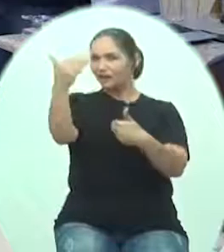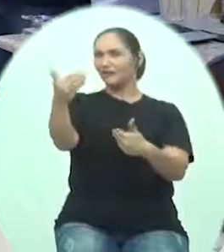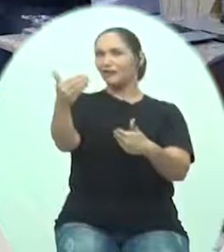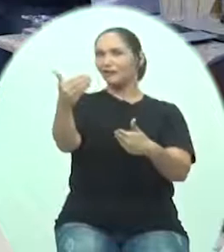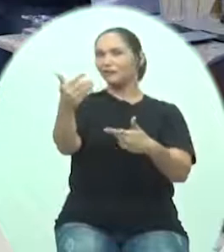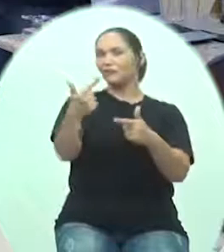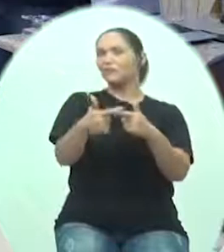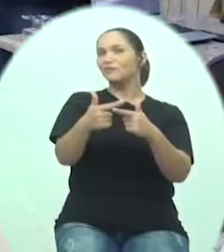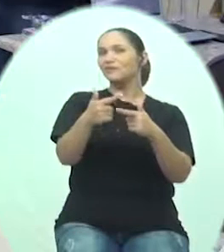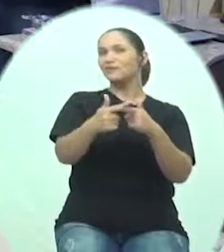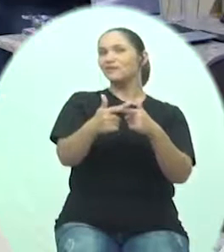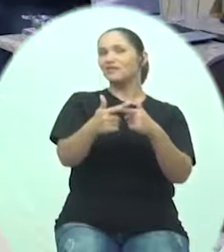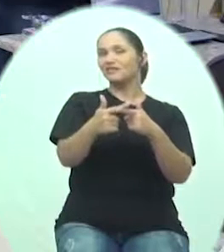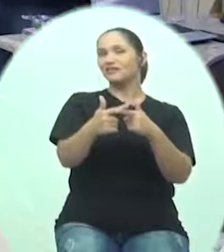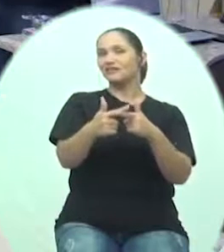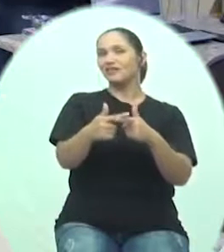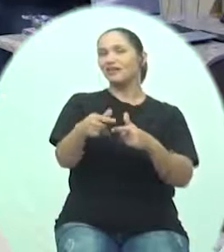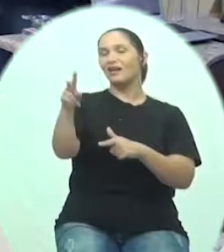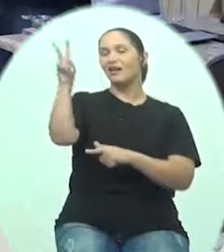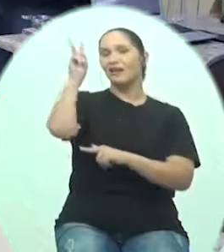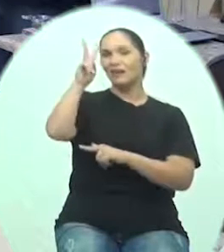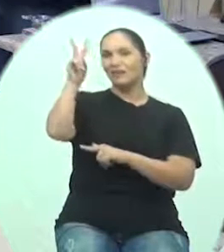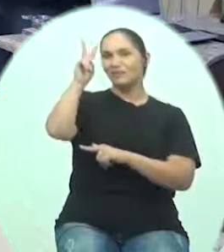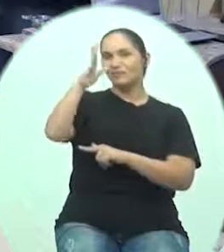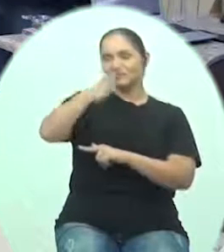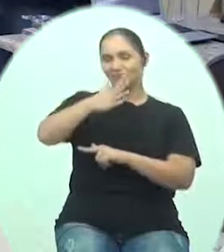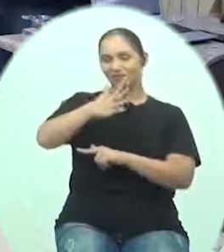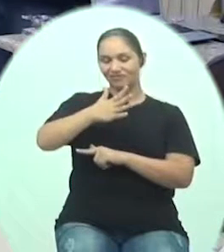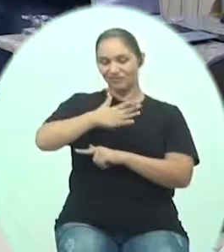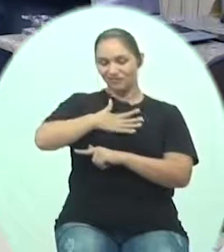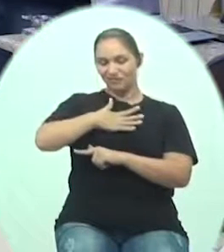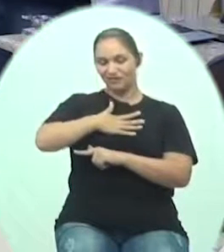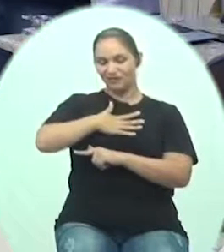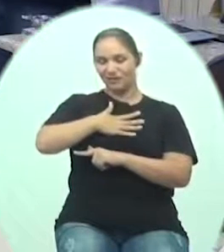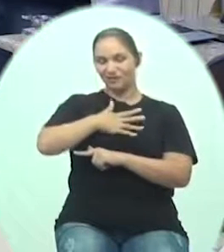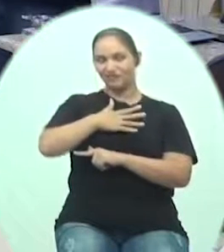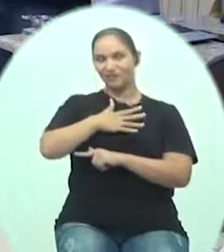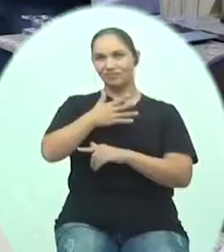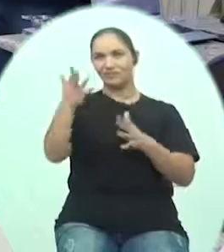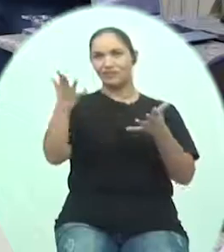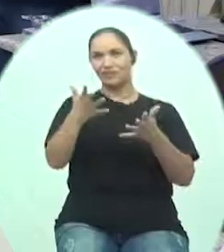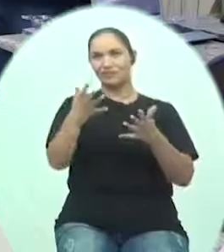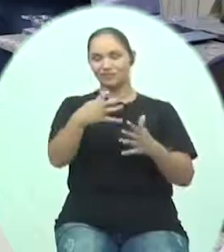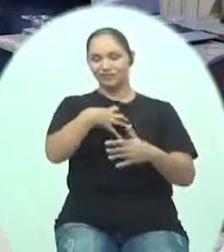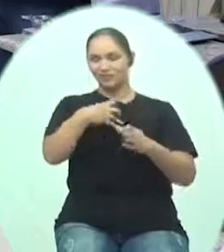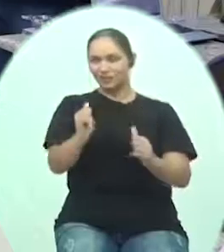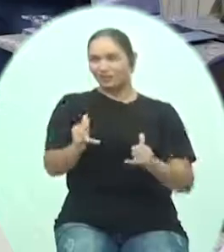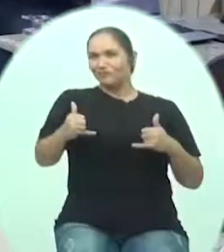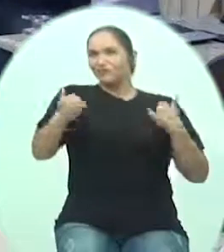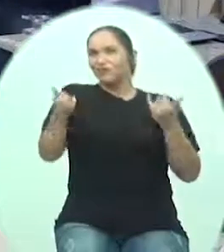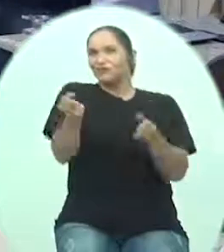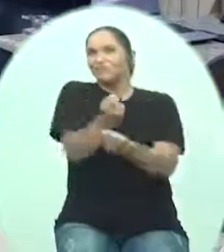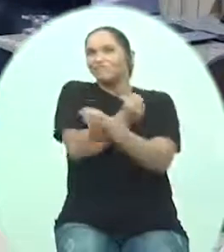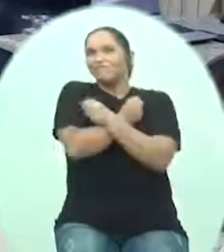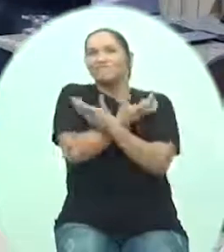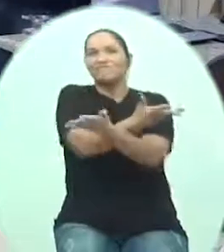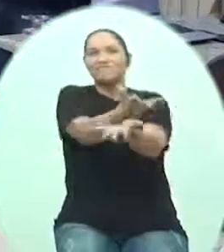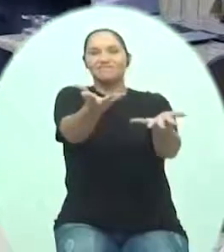lembrança de colocar o meu nome nesse dia me sinto muito orgulhoso um grande abraço a